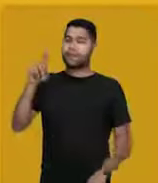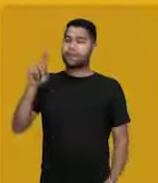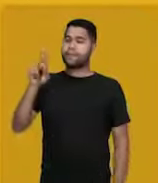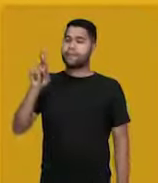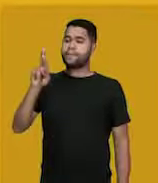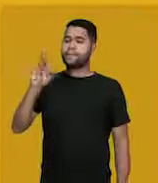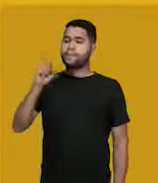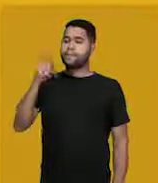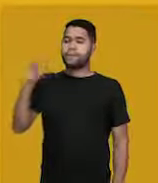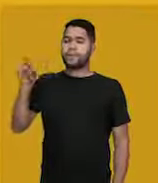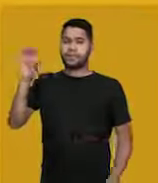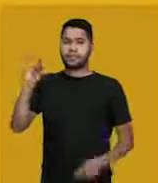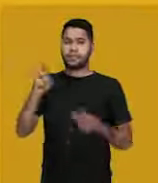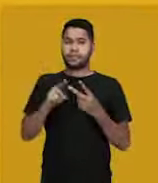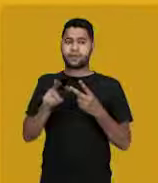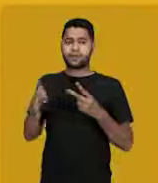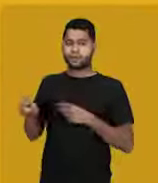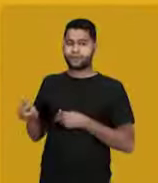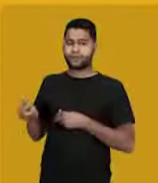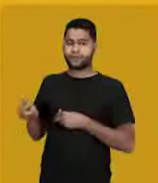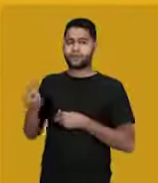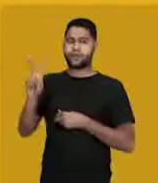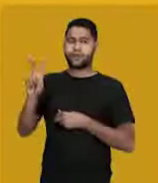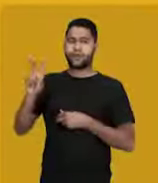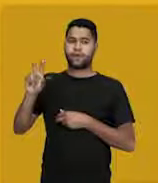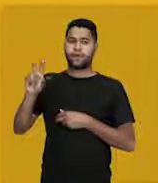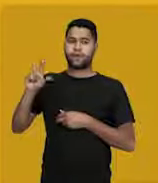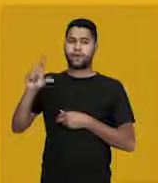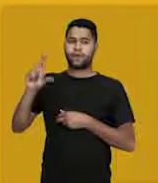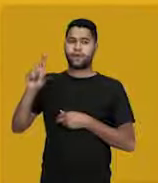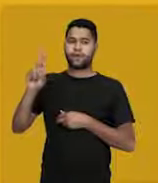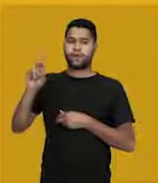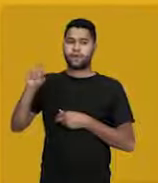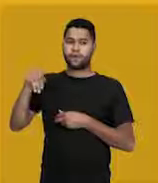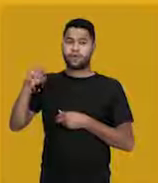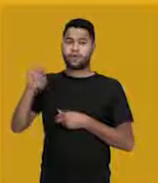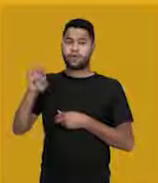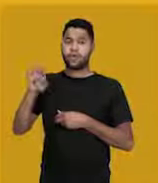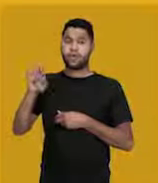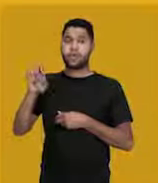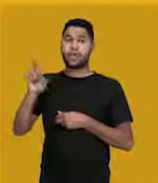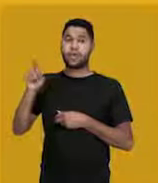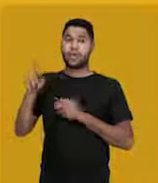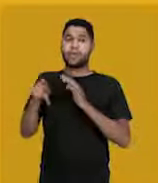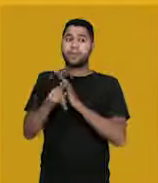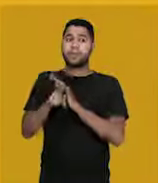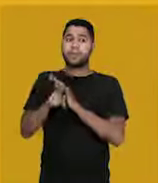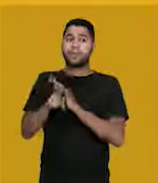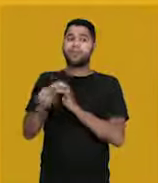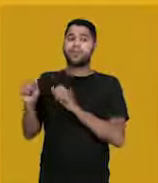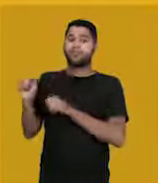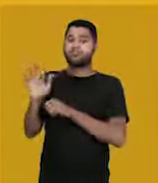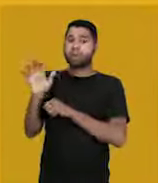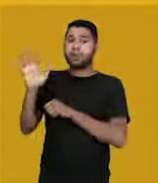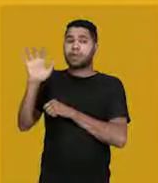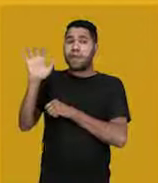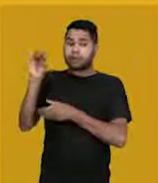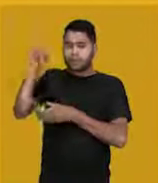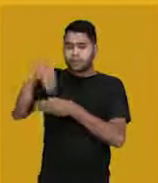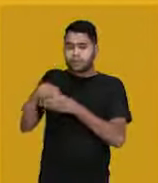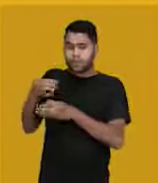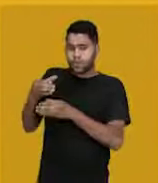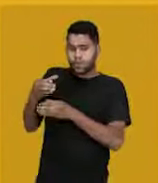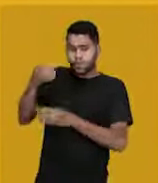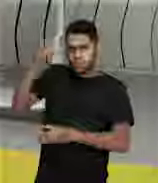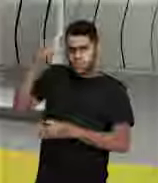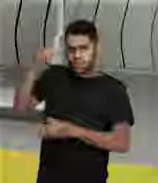volume de um gás ideal que está confinado em um cilindro. Bom,